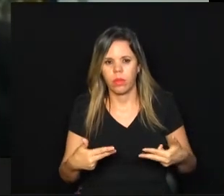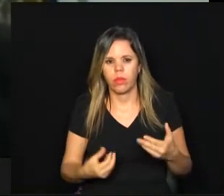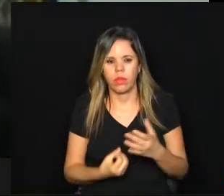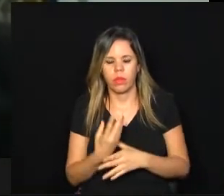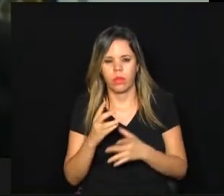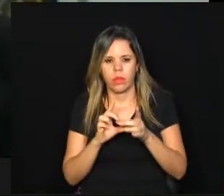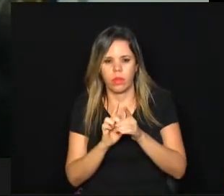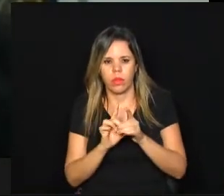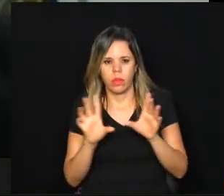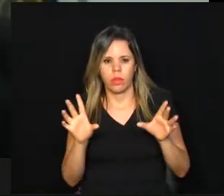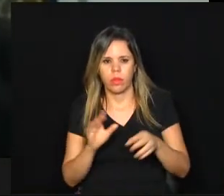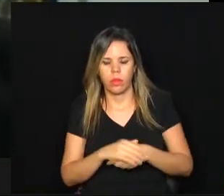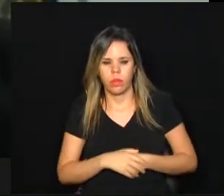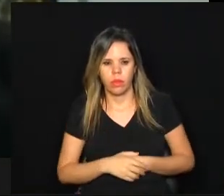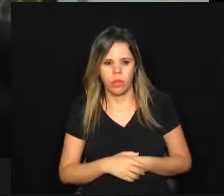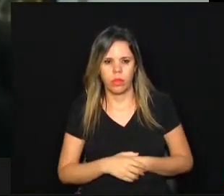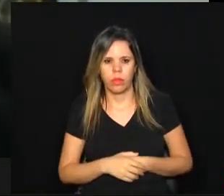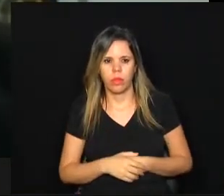democrática.